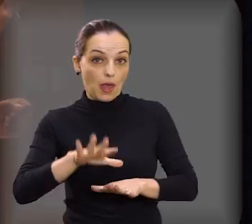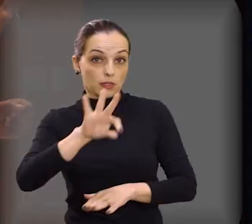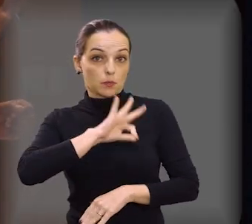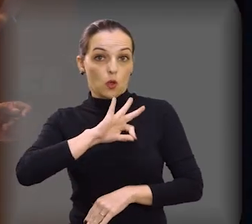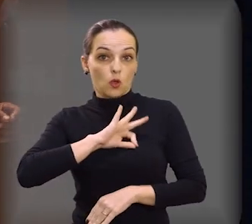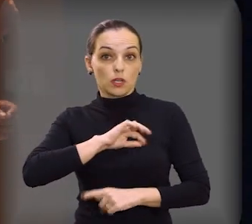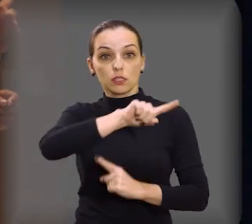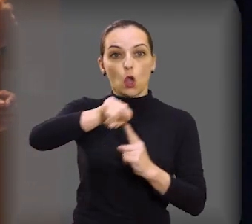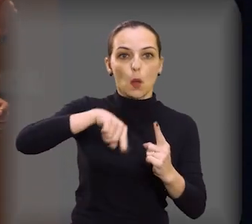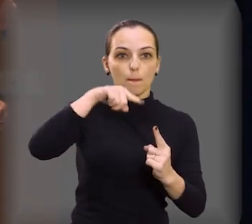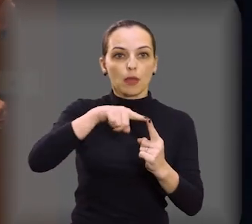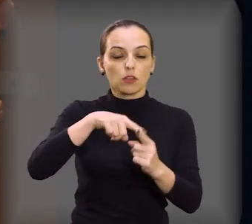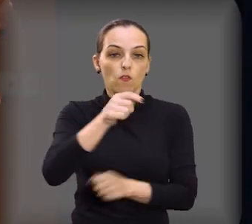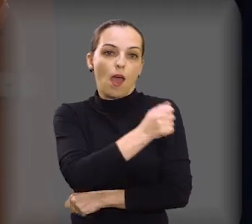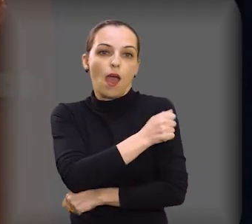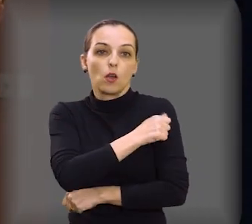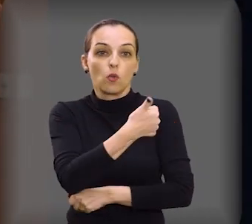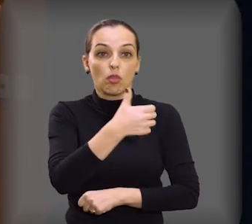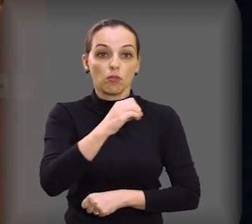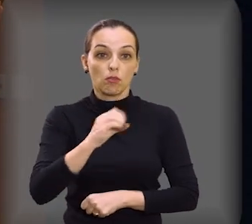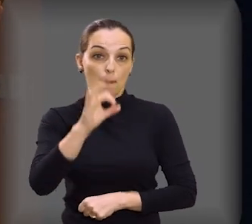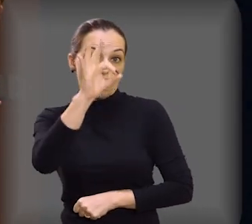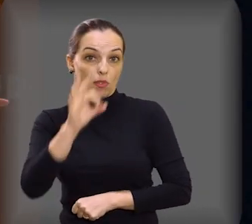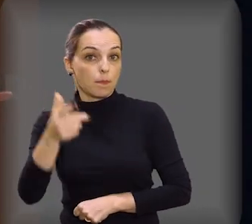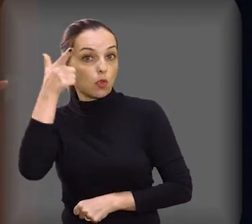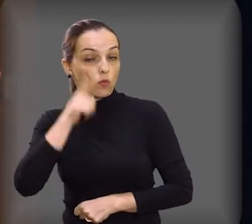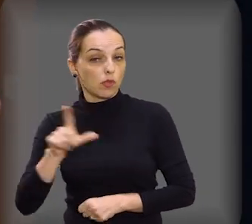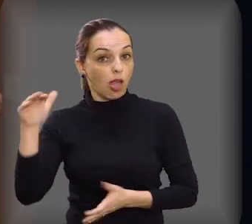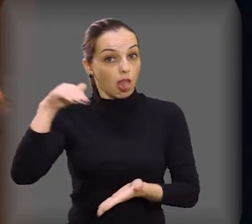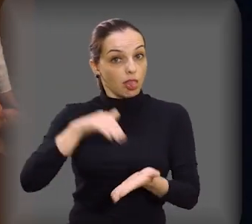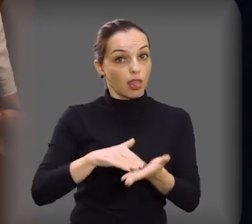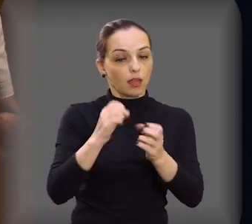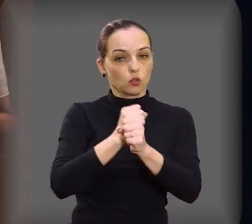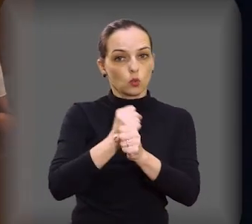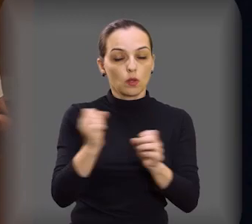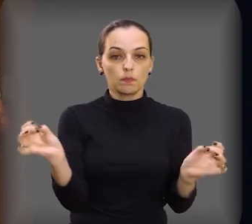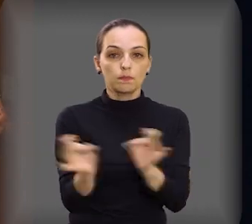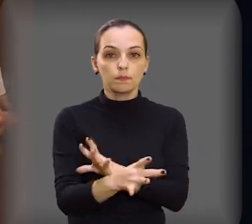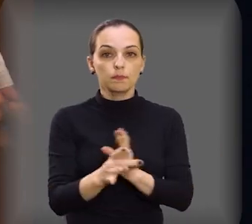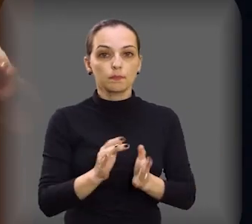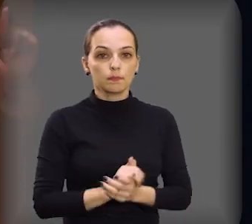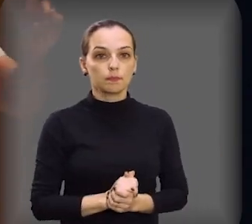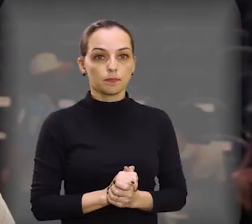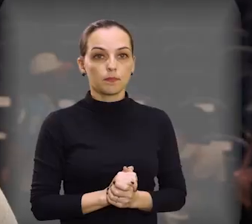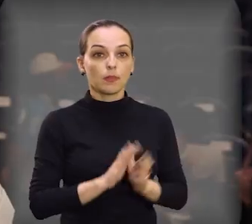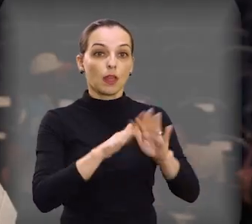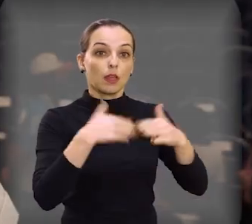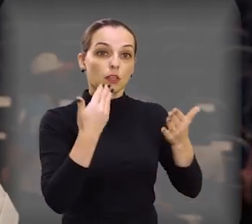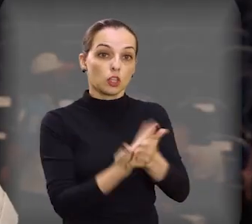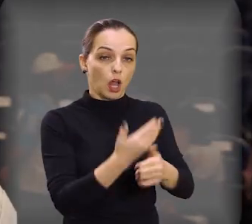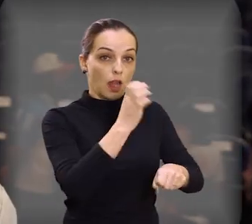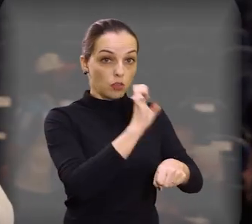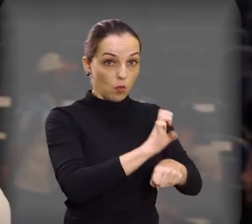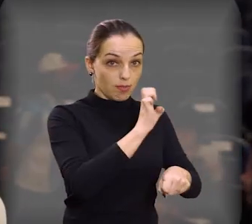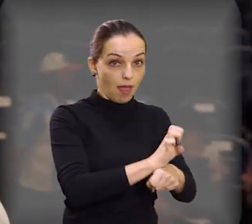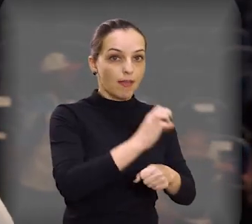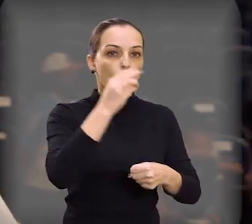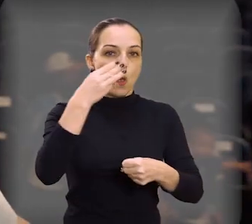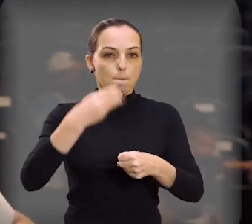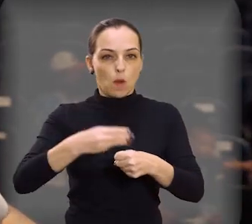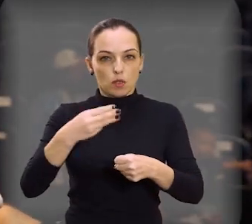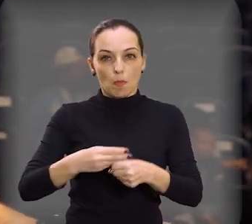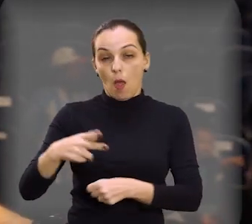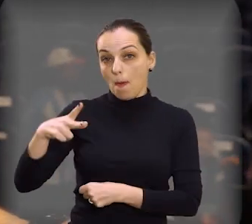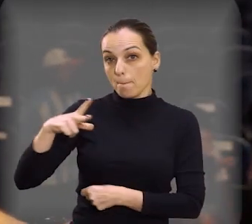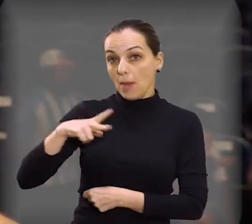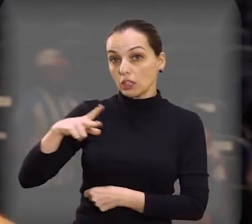2019, a meta da Polícia Militar é atingir 100% do público-alvo até o final do ano. Nós atingimos a faixa